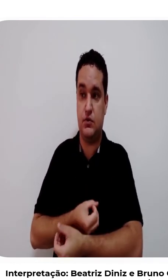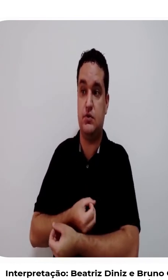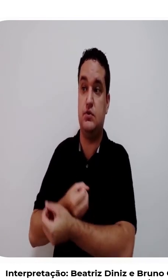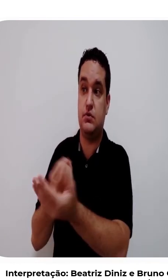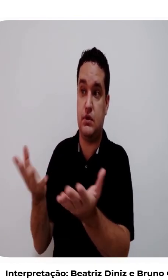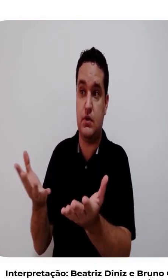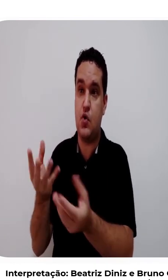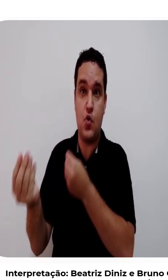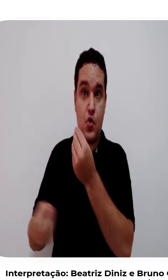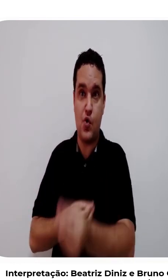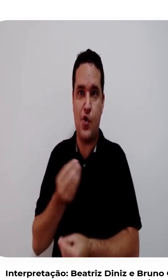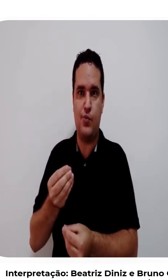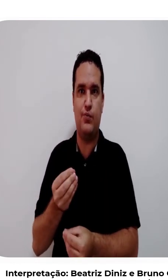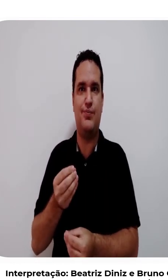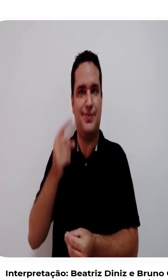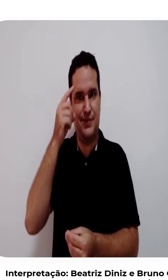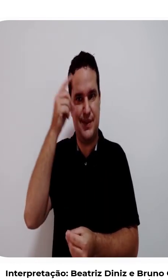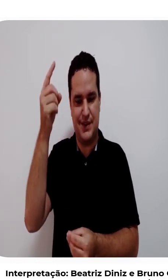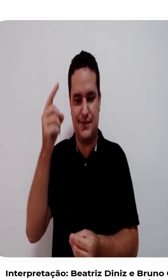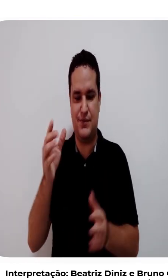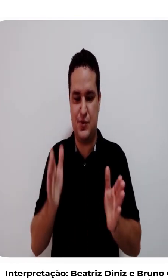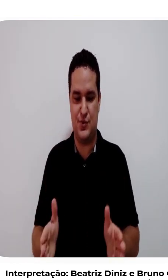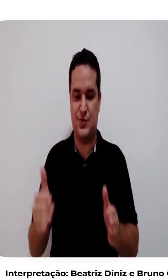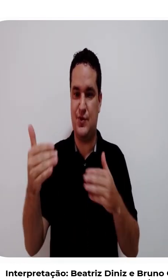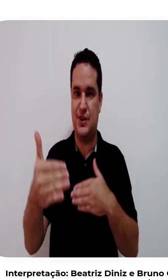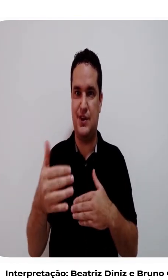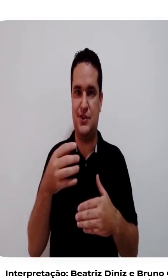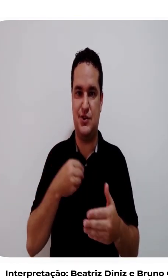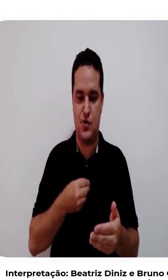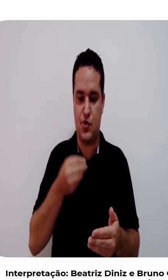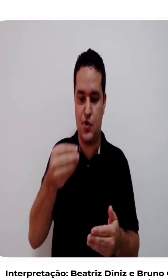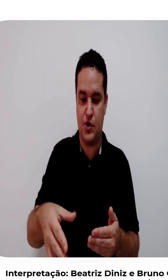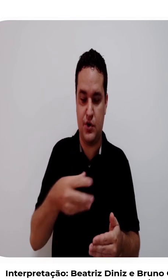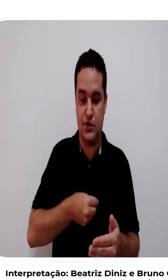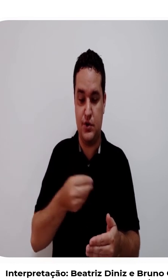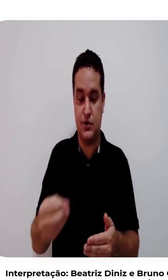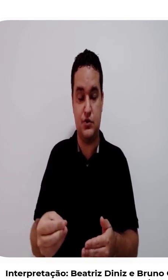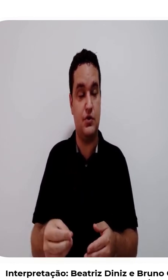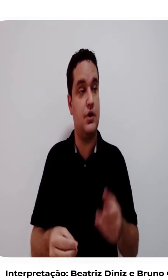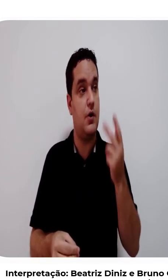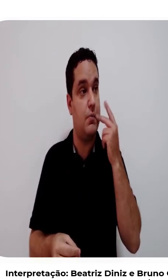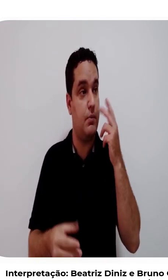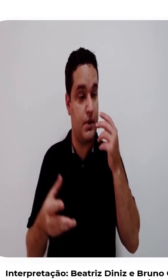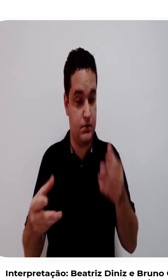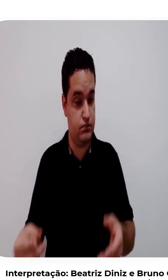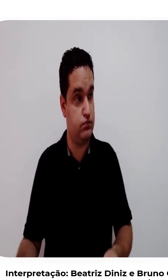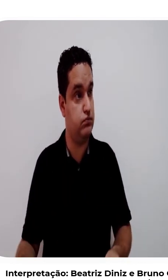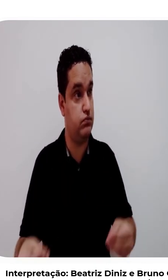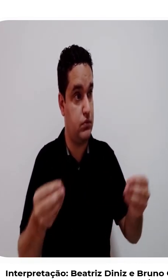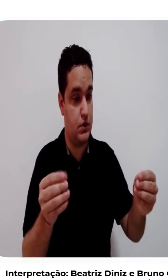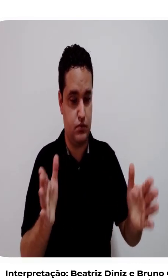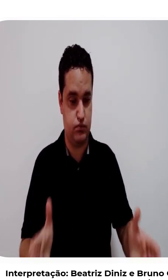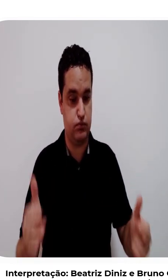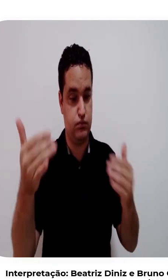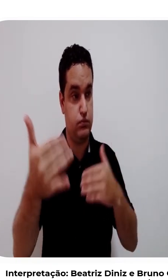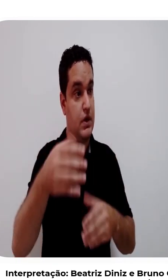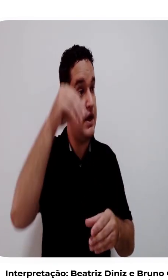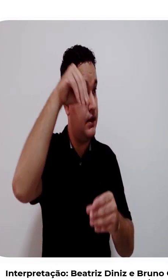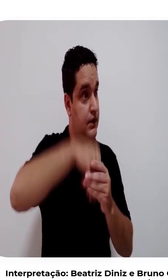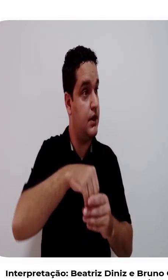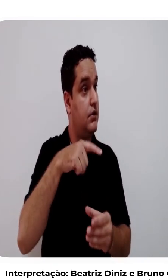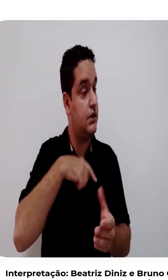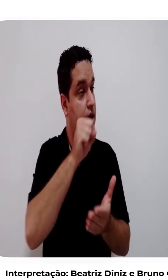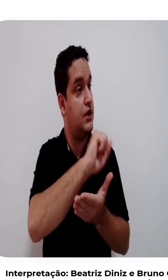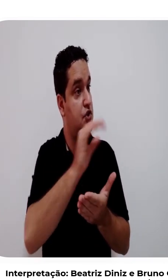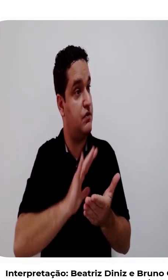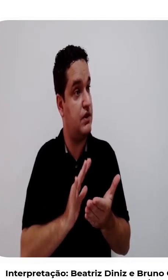para os pais por que a gente está enviando aquela atividade ou aquele jogo de reforço, né, que pode reforçar aquela habilidade. Então, essas são as